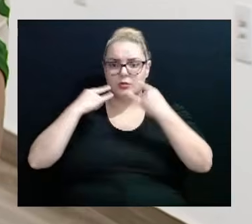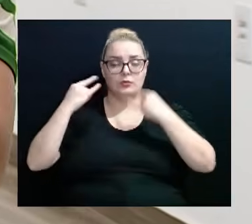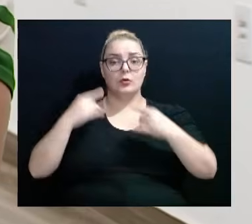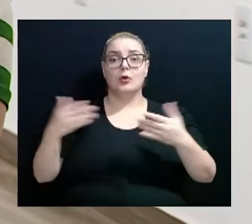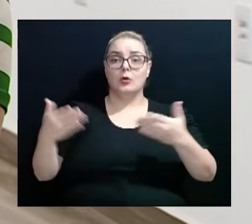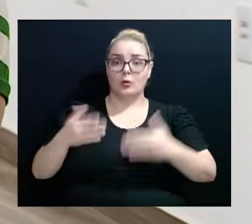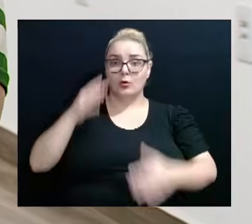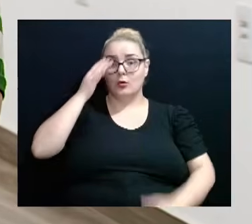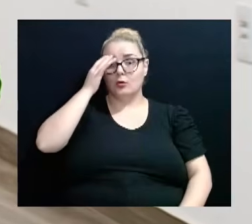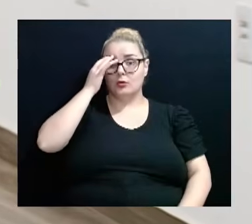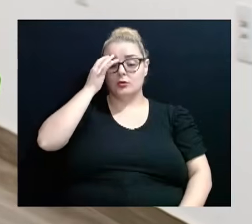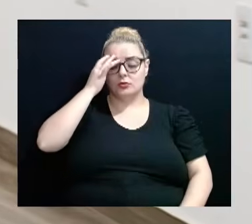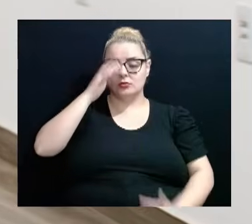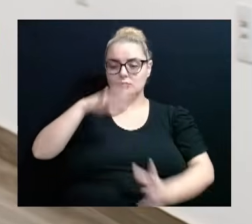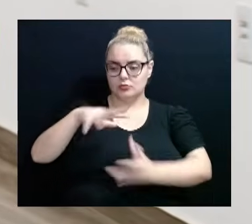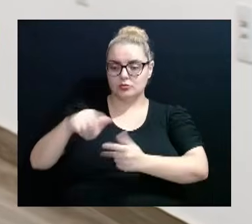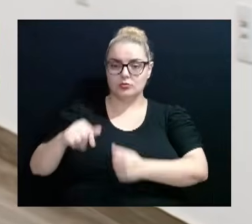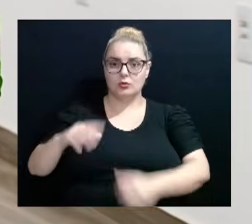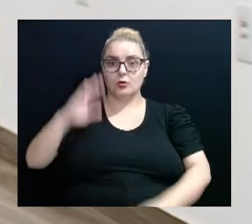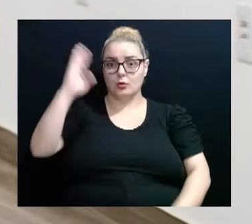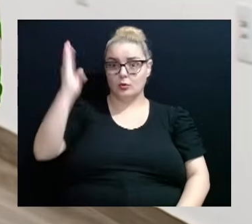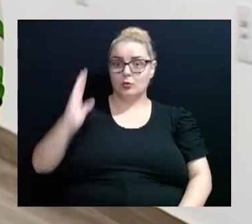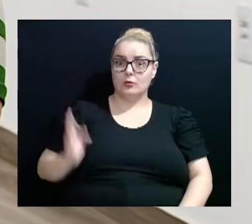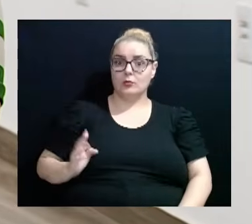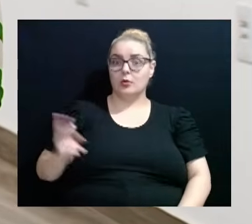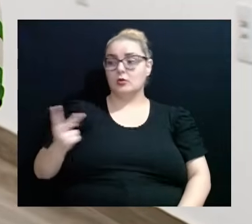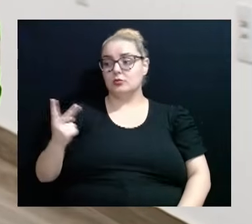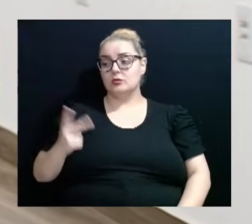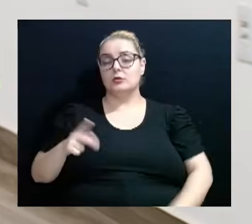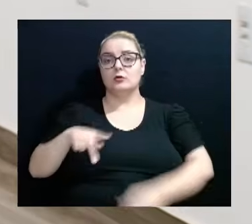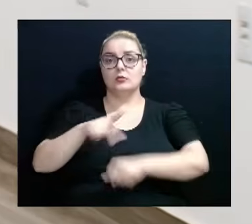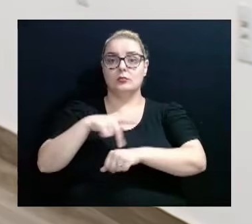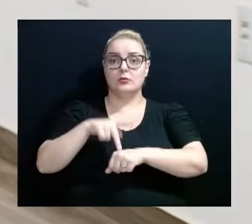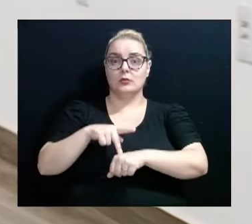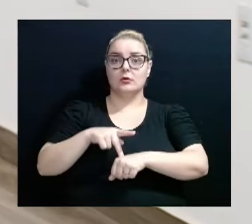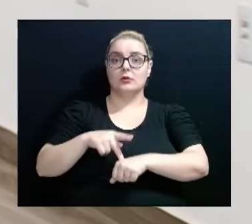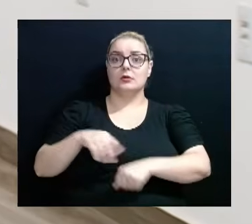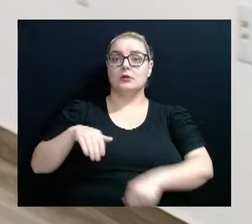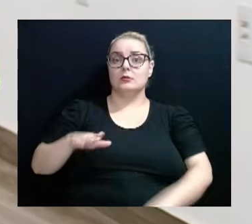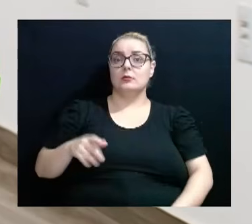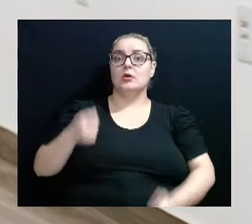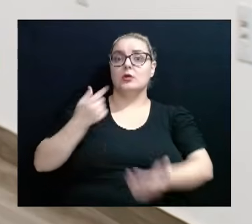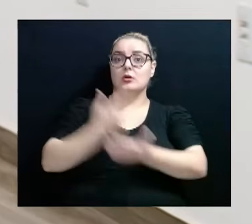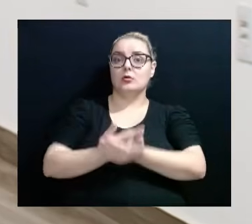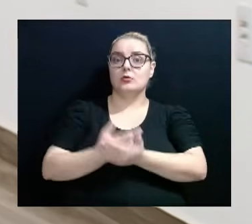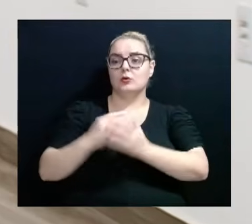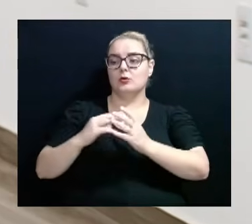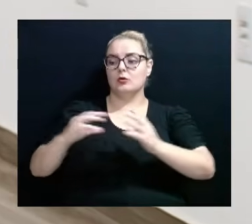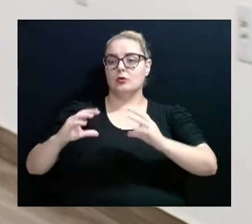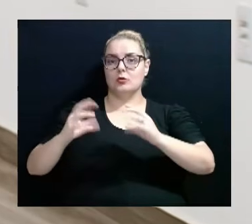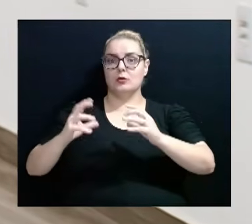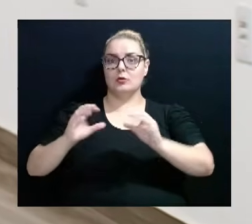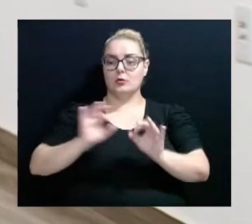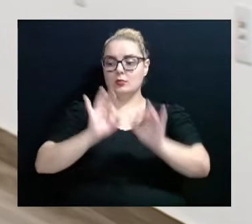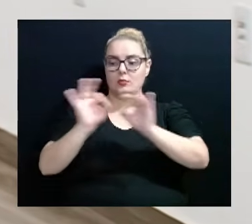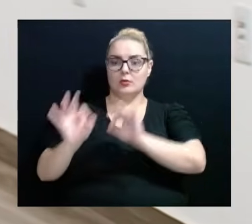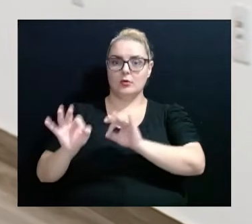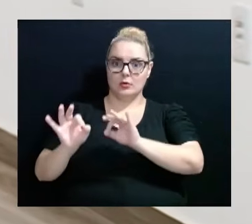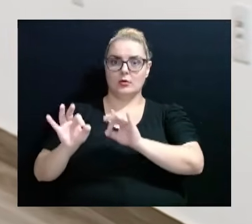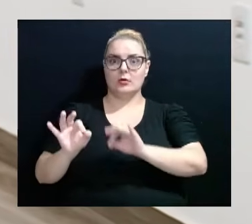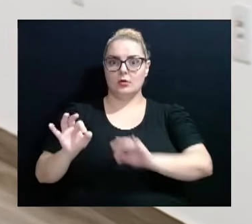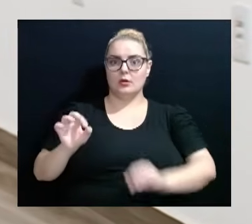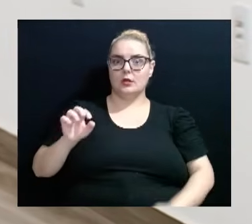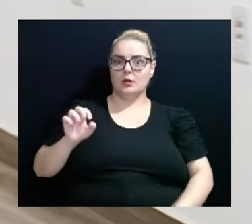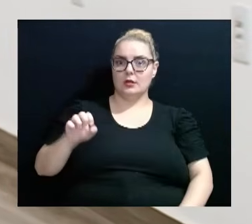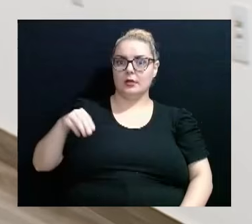tem uns videozinhos curtinhos ali que explicam um pouquinho da regra, rapidinho você pega. E o interesse também das mulheres, né, pelo